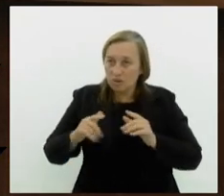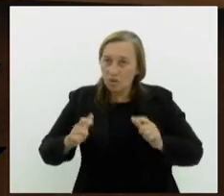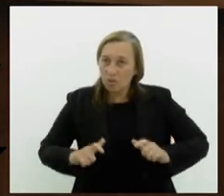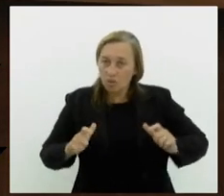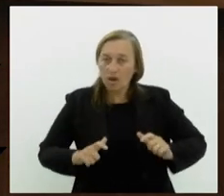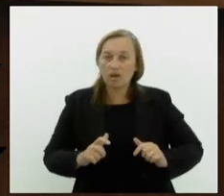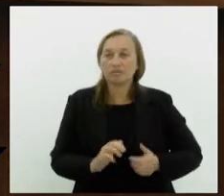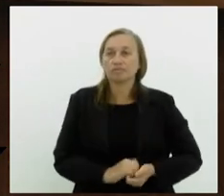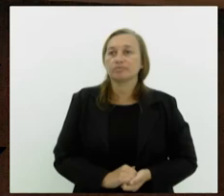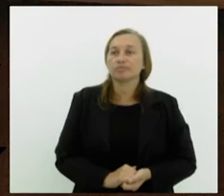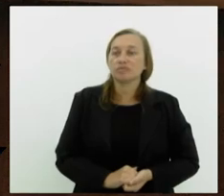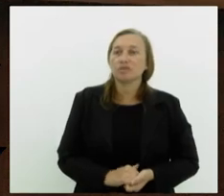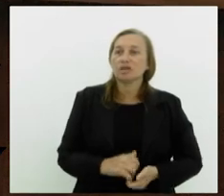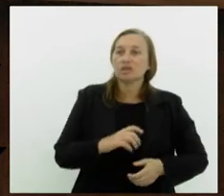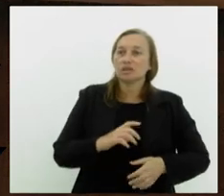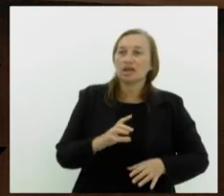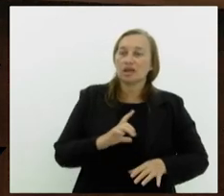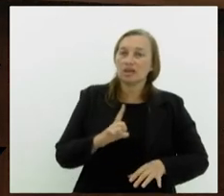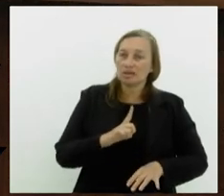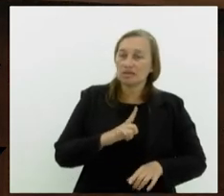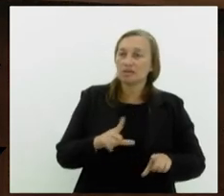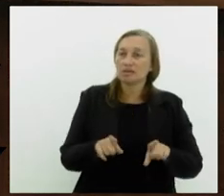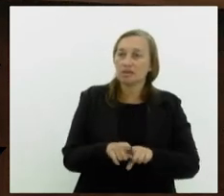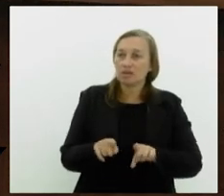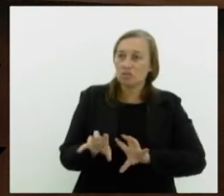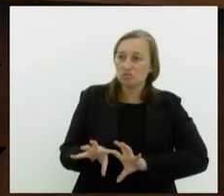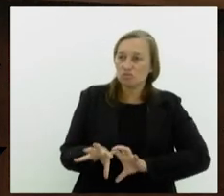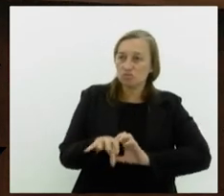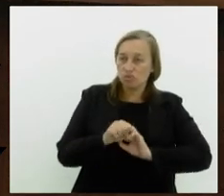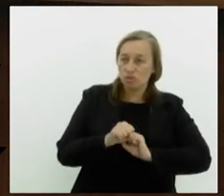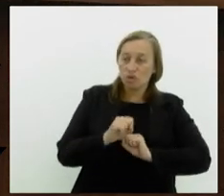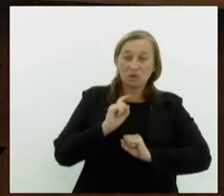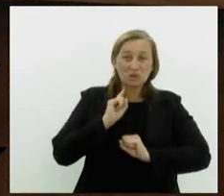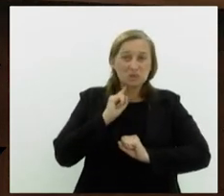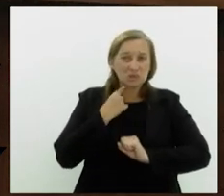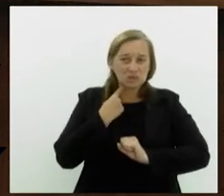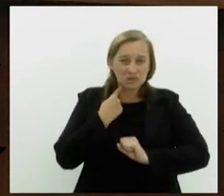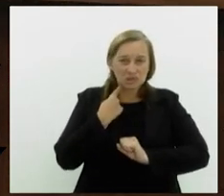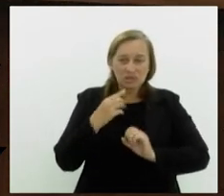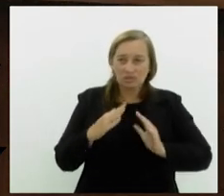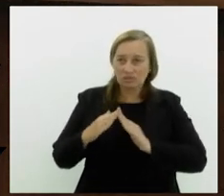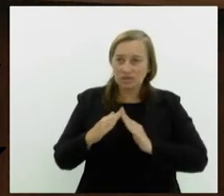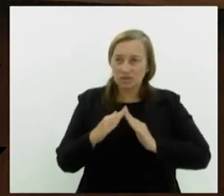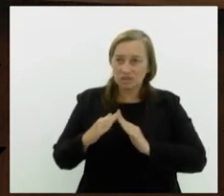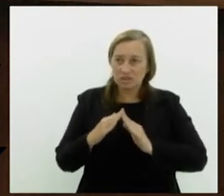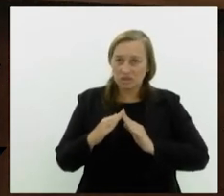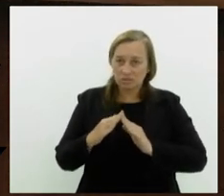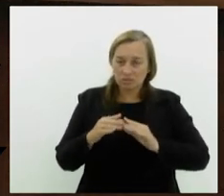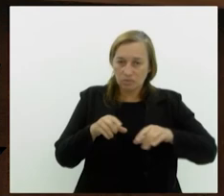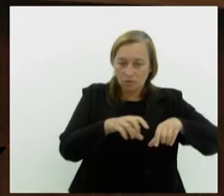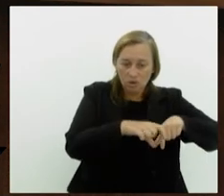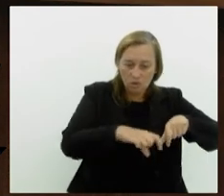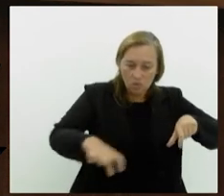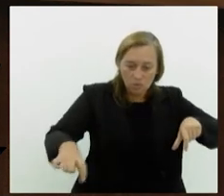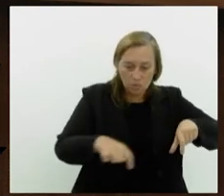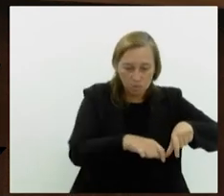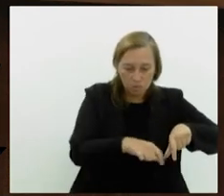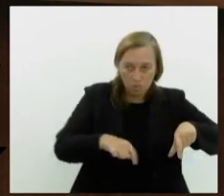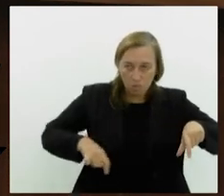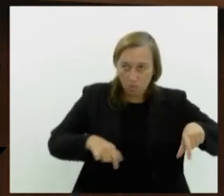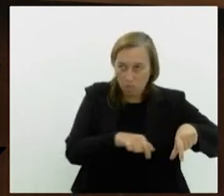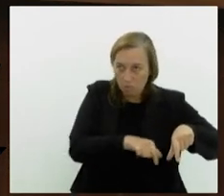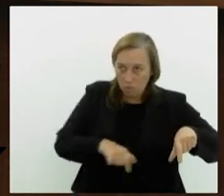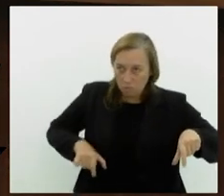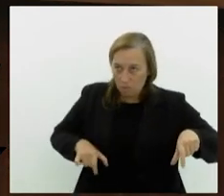há contaminação justamente, deputado Serafini, vizinho aos dutos. Essa é uma hipótese, que